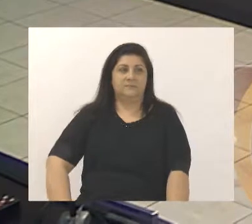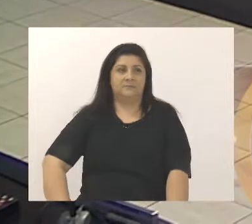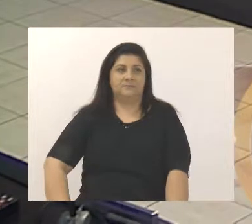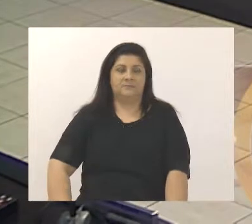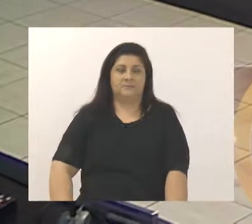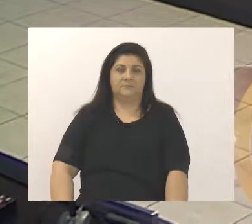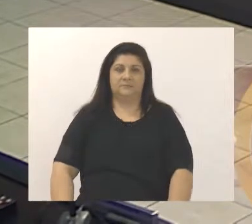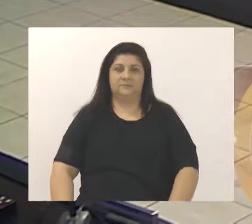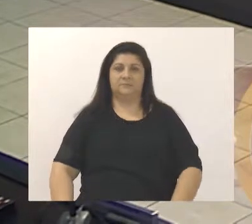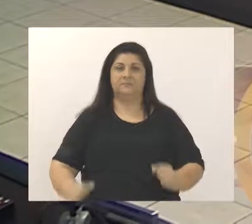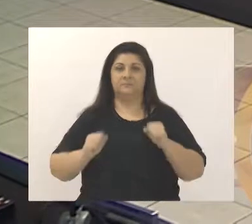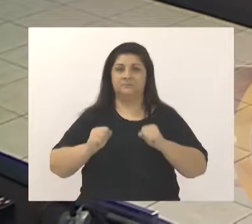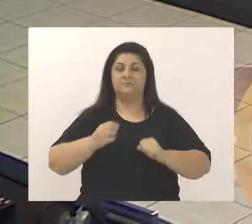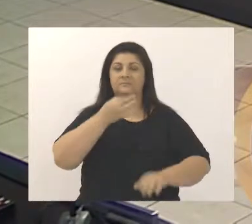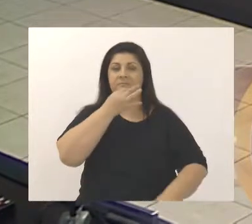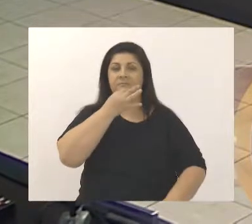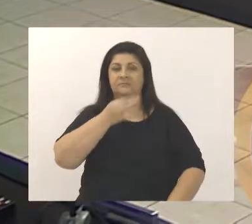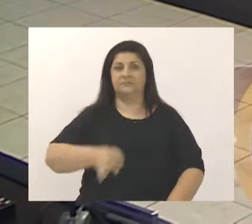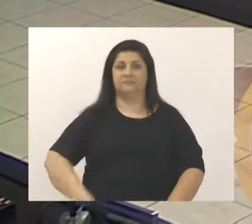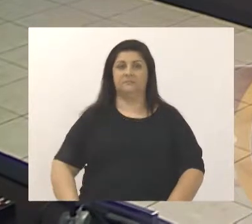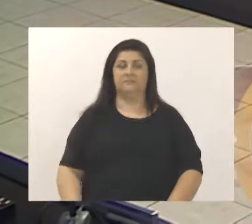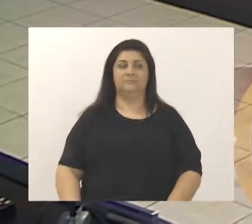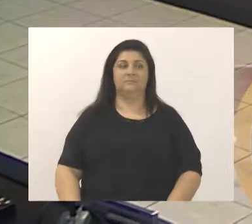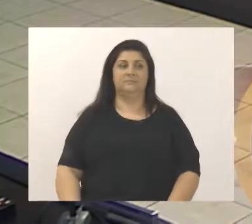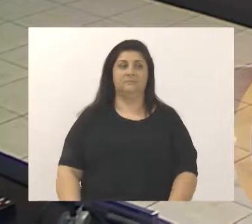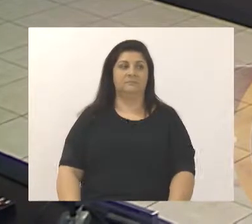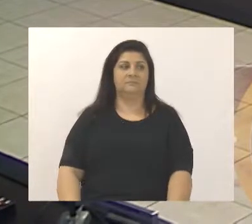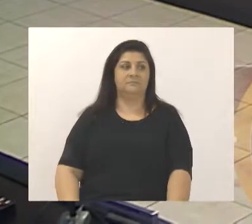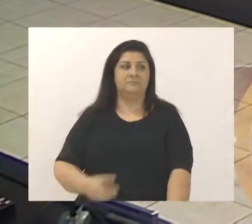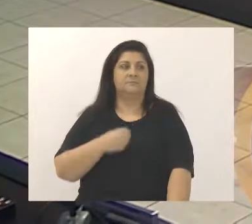O projeto continua em discussão.